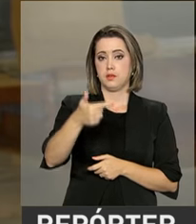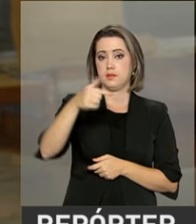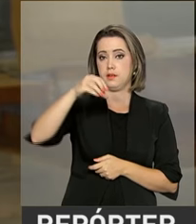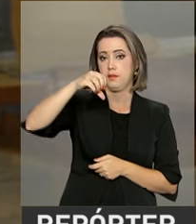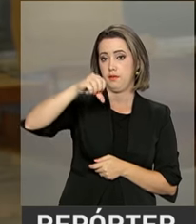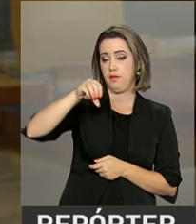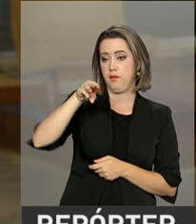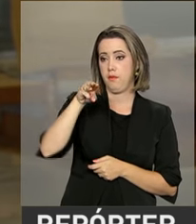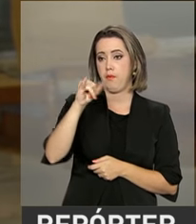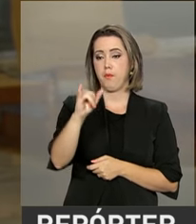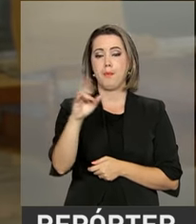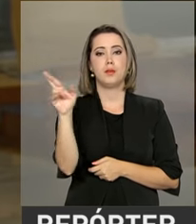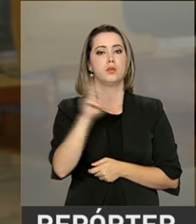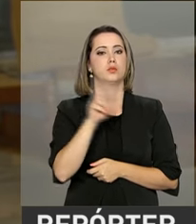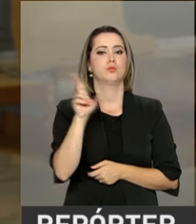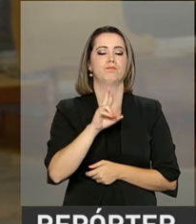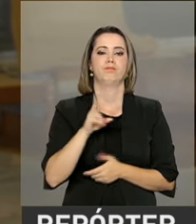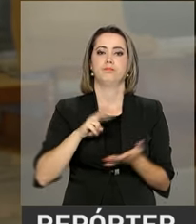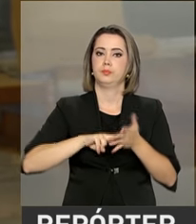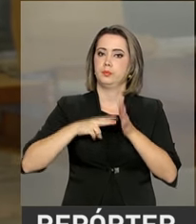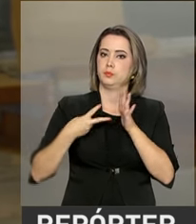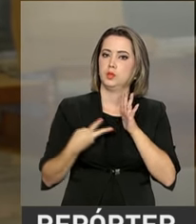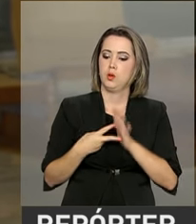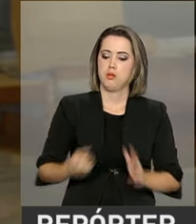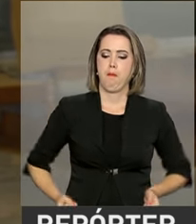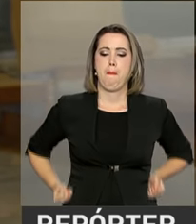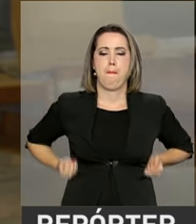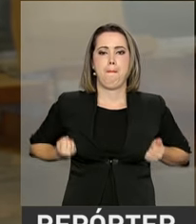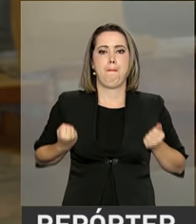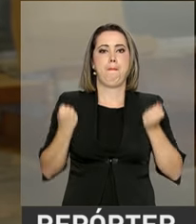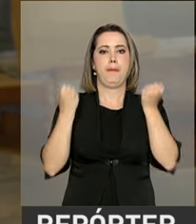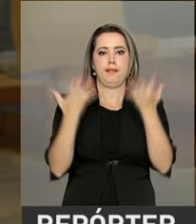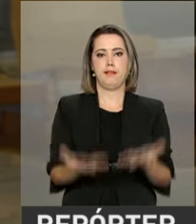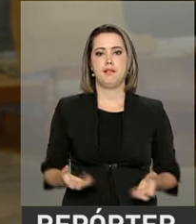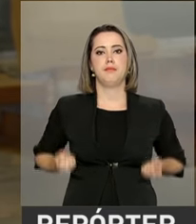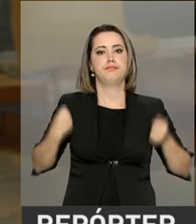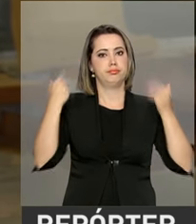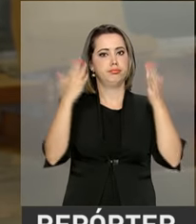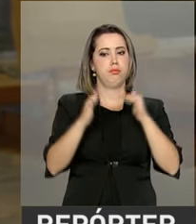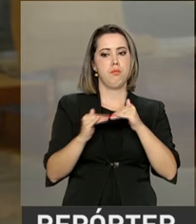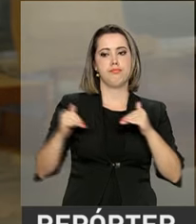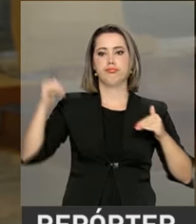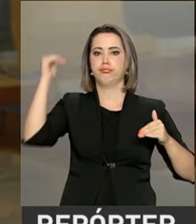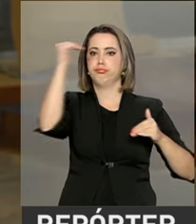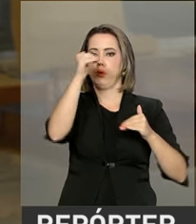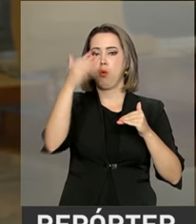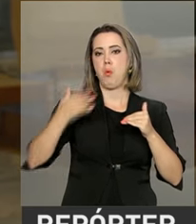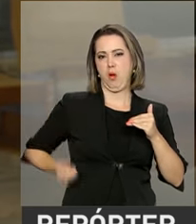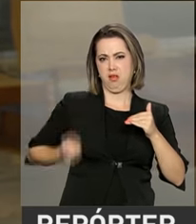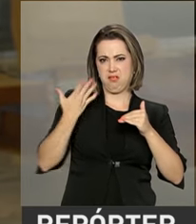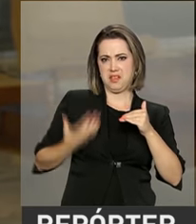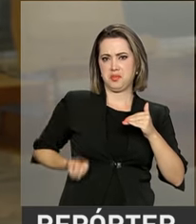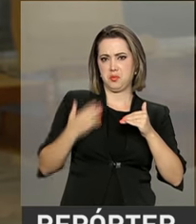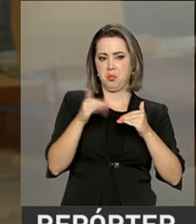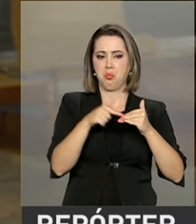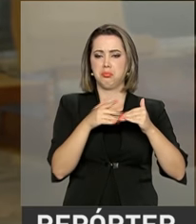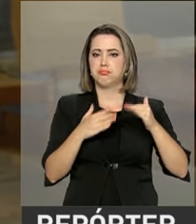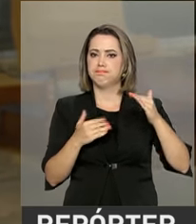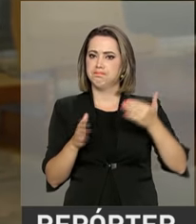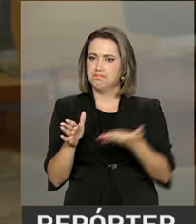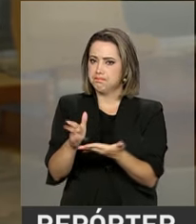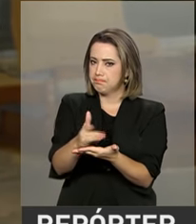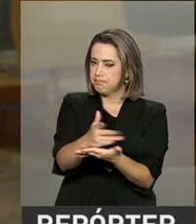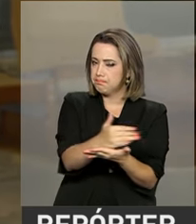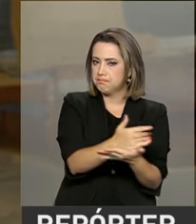129 bilhões de reais, ou seja, vai gastar mais do que arrecadar em 2018. As